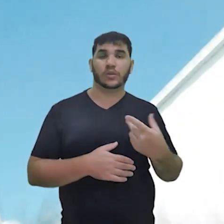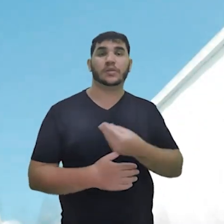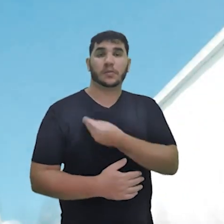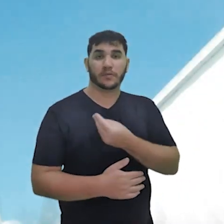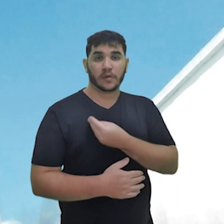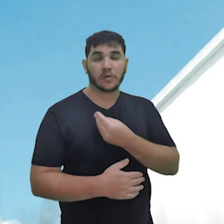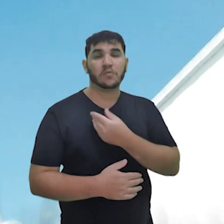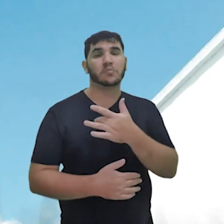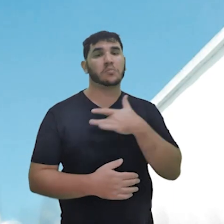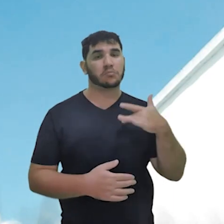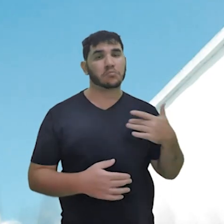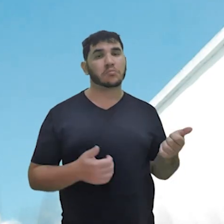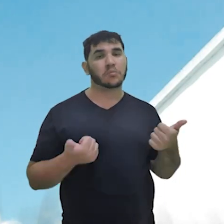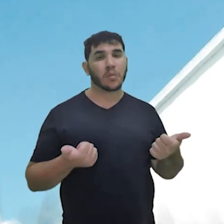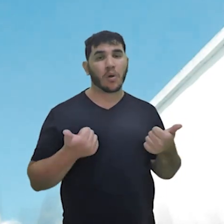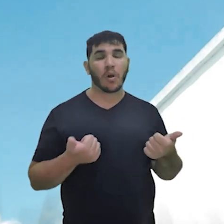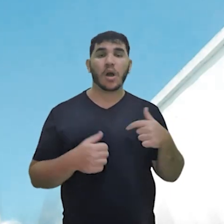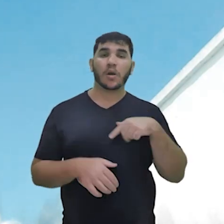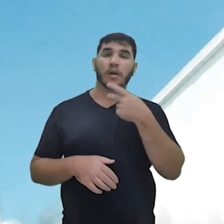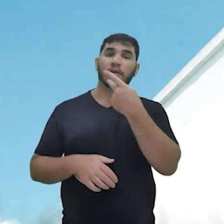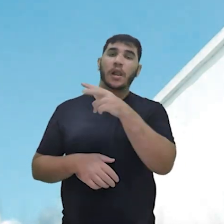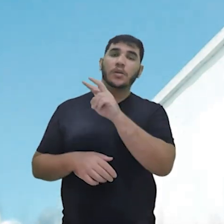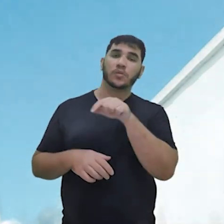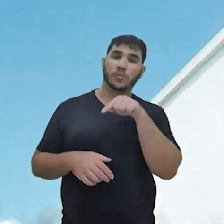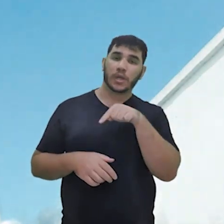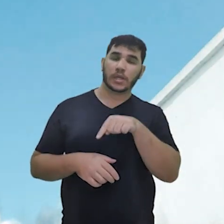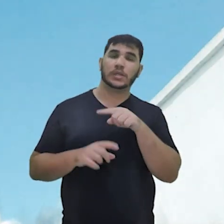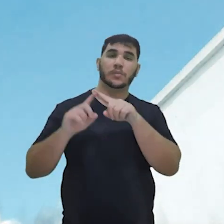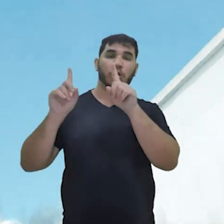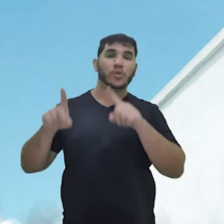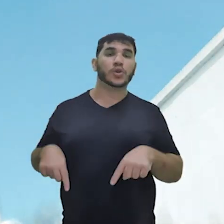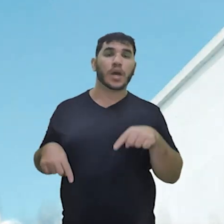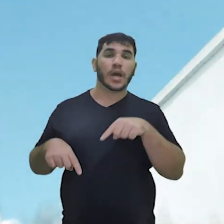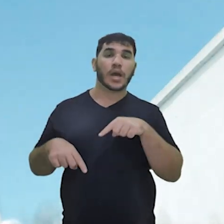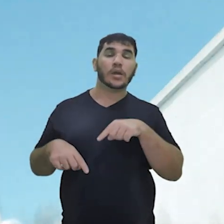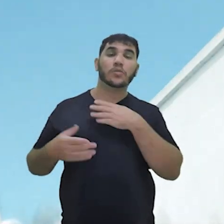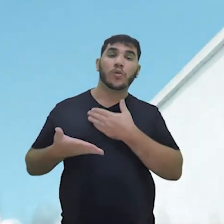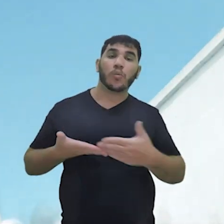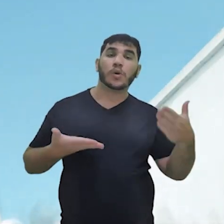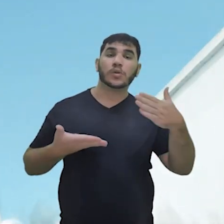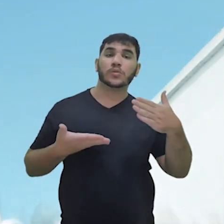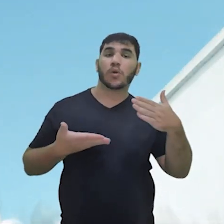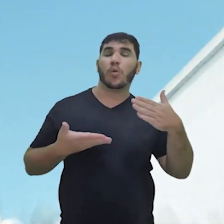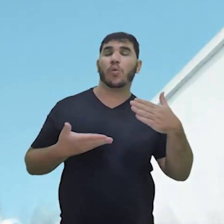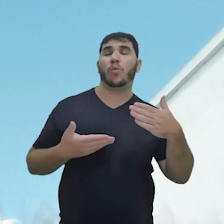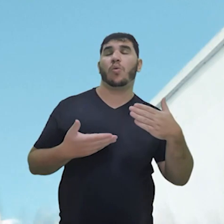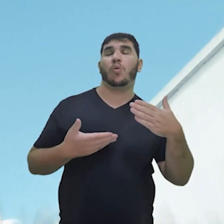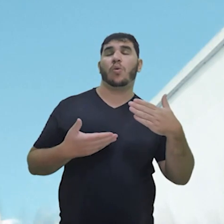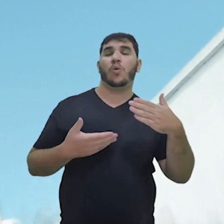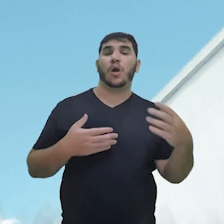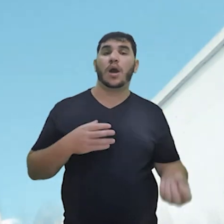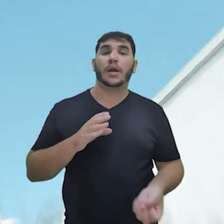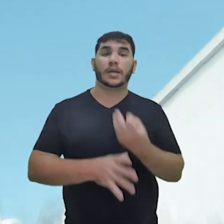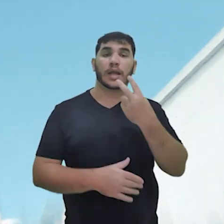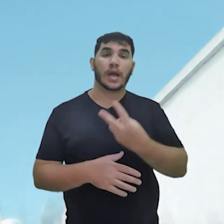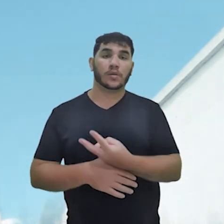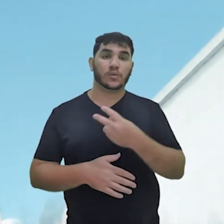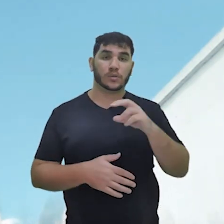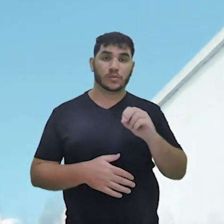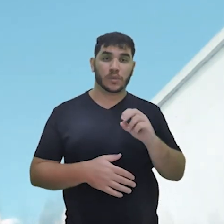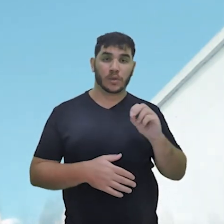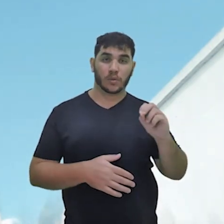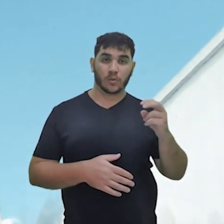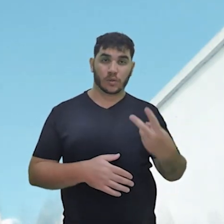vivo, saudável. E eu queria falar contigo sobre esse projeto que vocês criaram juntos em